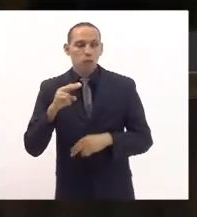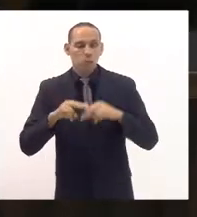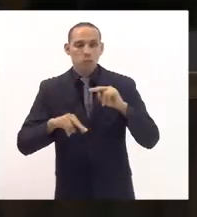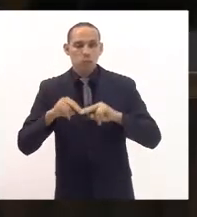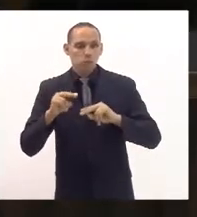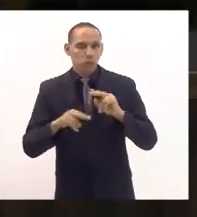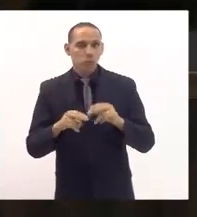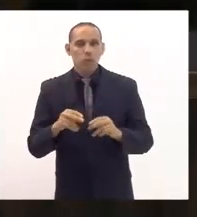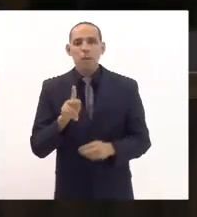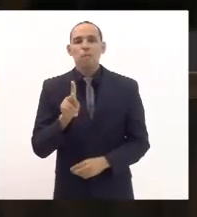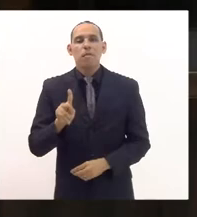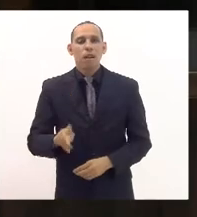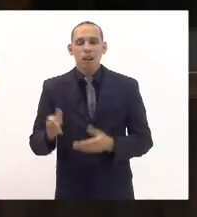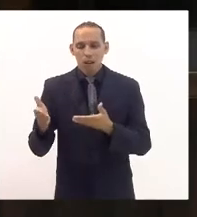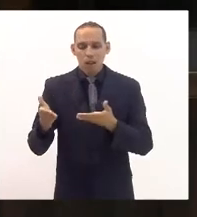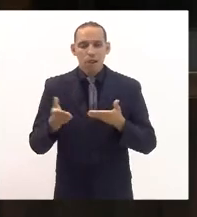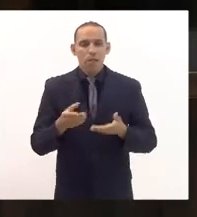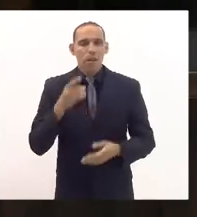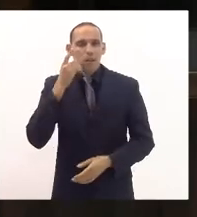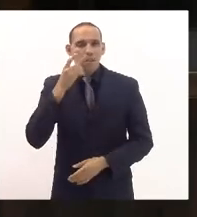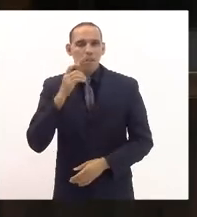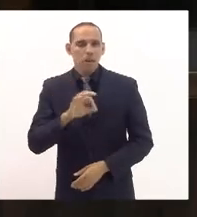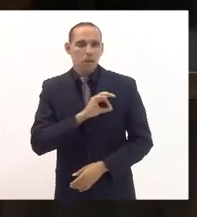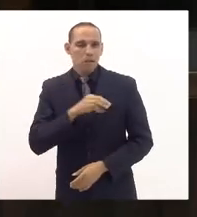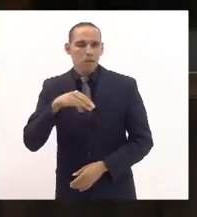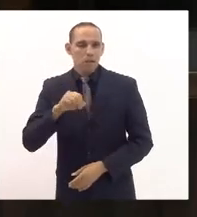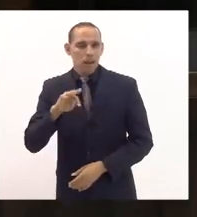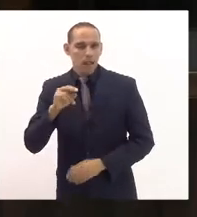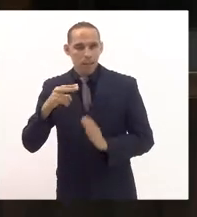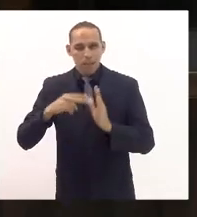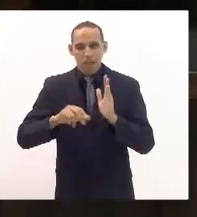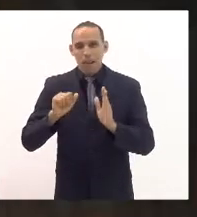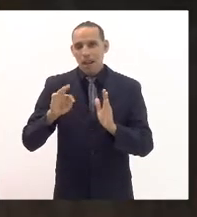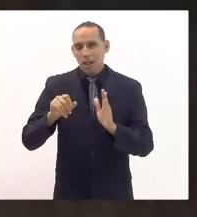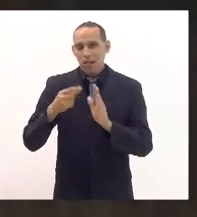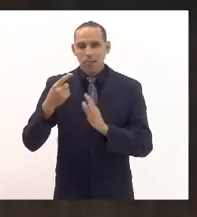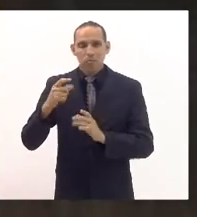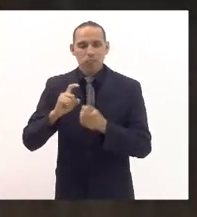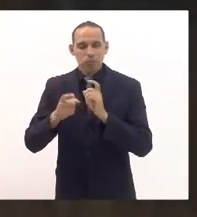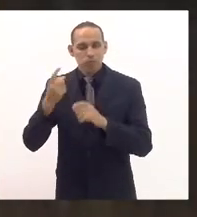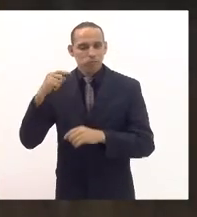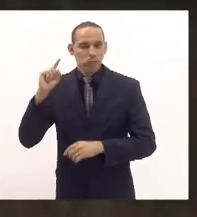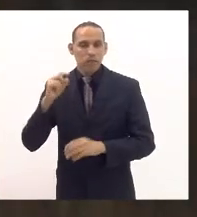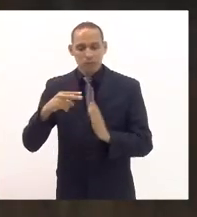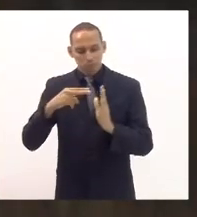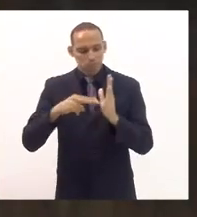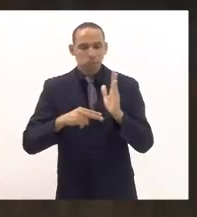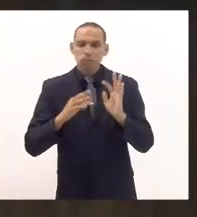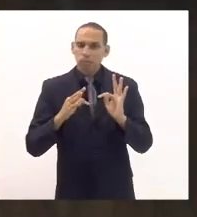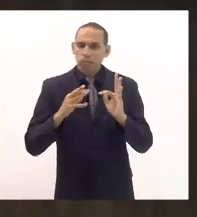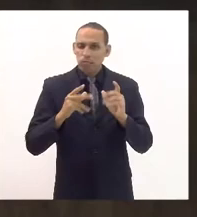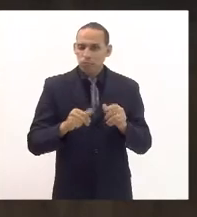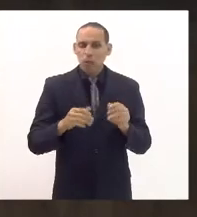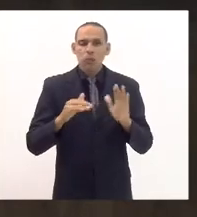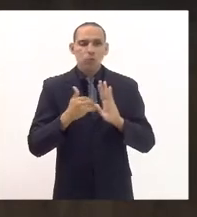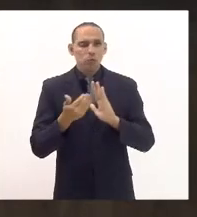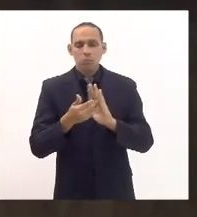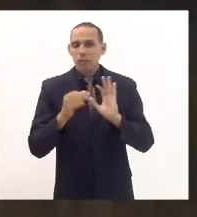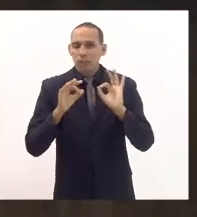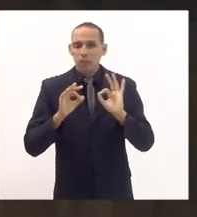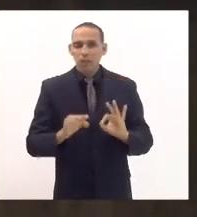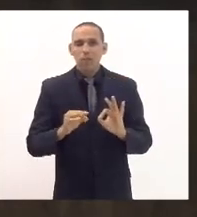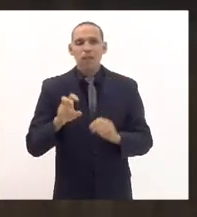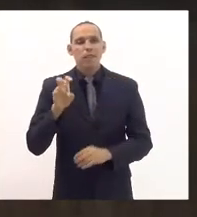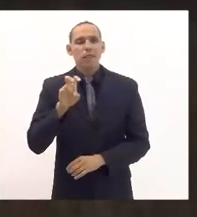de junho presidência convida a deputada Martha Rocha fazer a leitura da ata da sessão anterior a ata reflete com exatidão ocorrido na